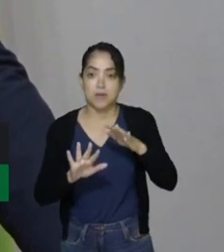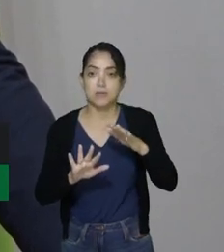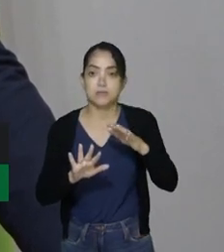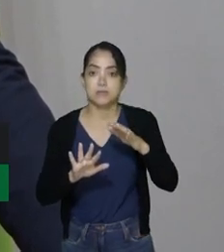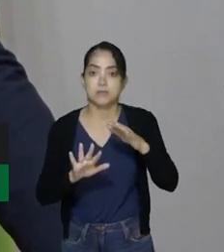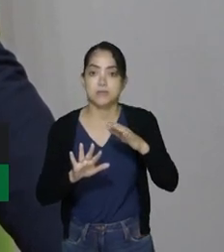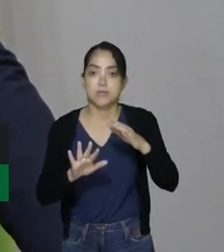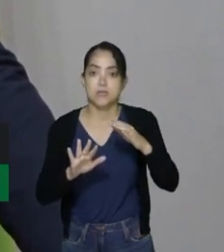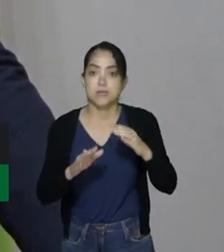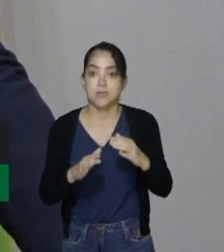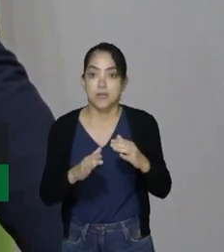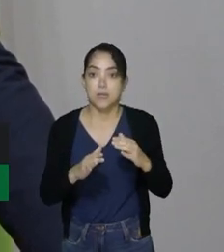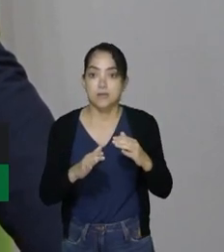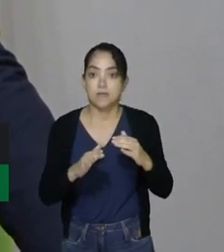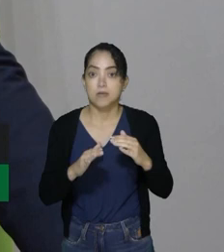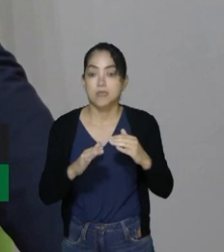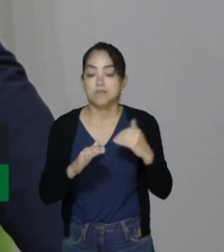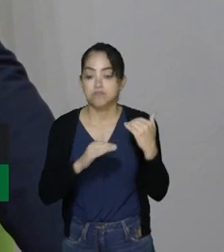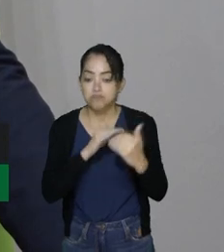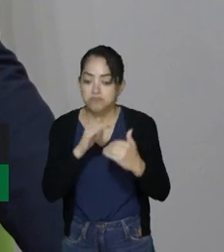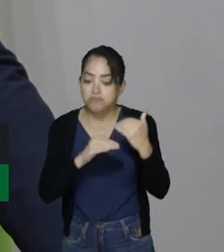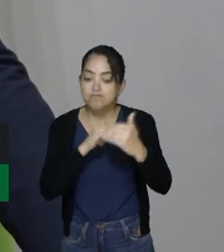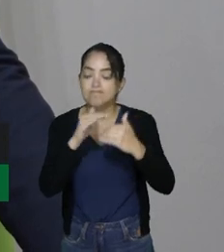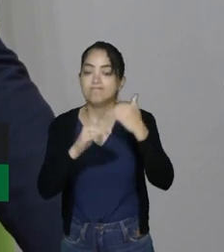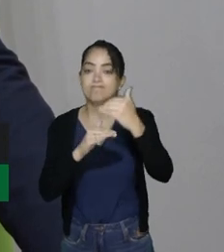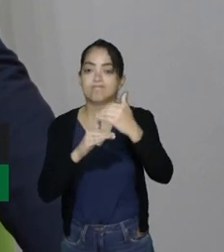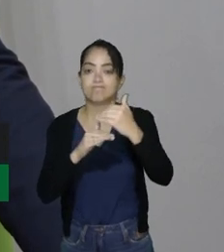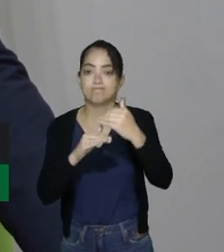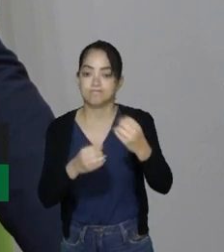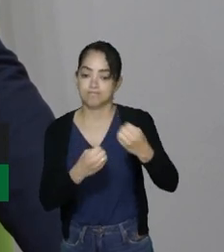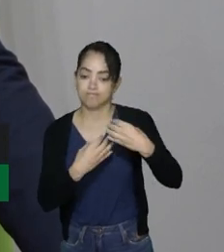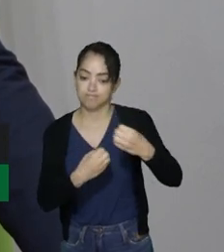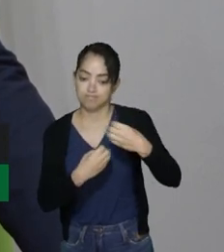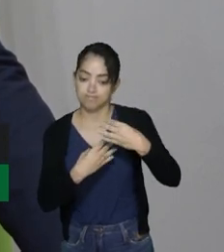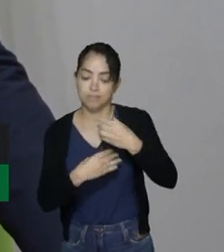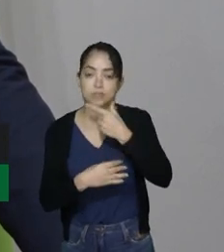no entrechoque de ideias me ensinaram a ser um homem melhor,